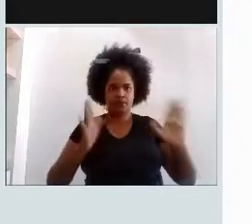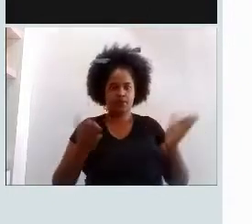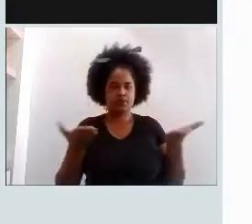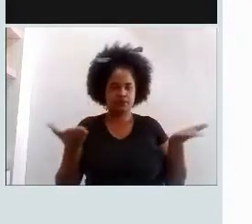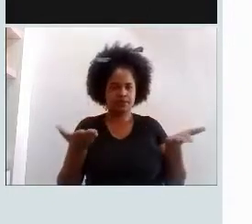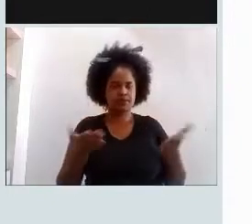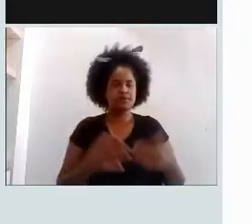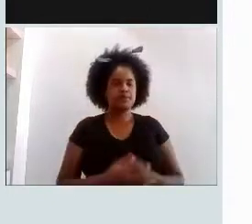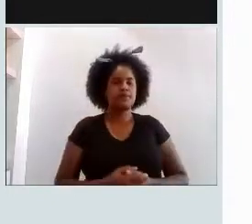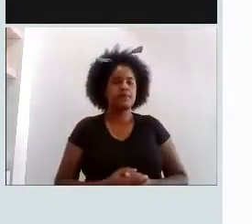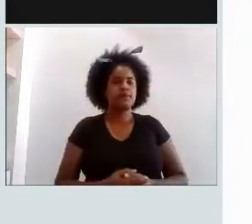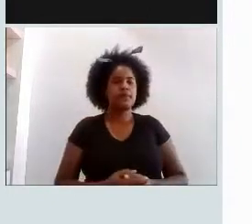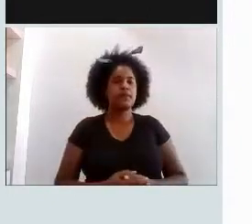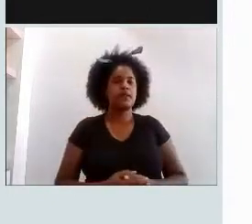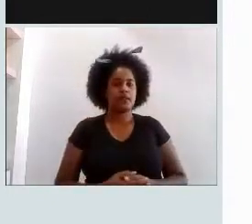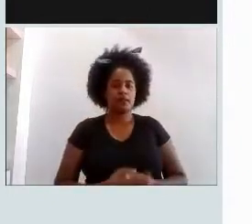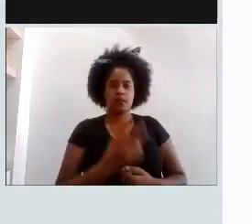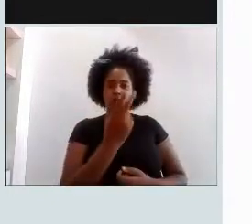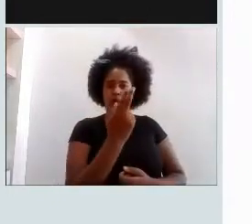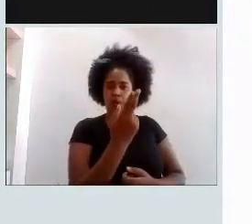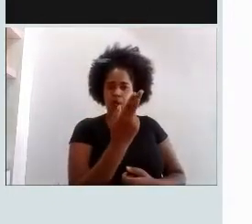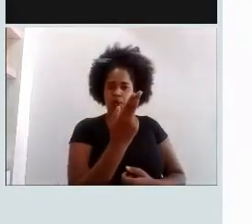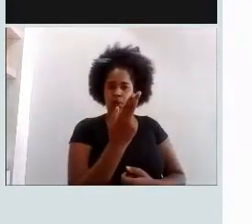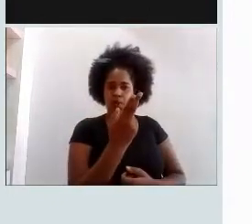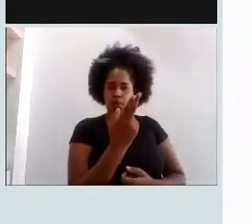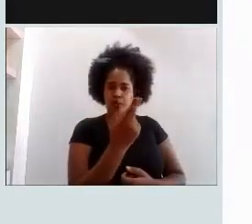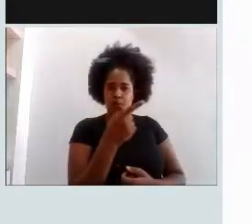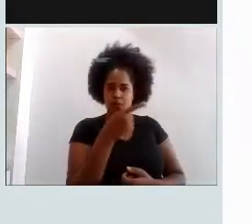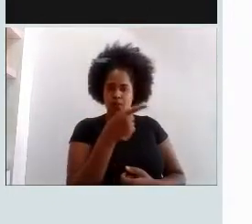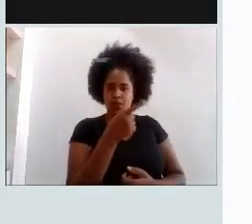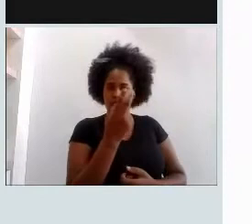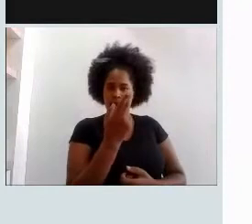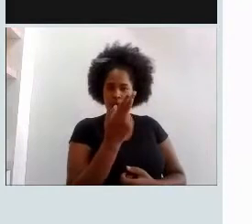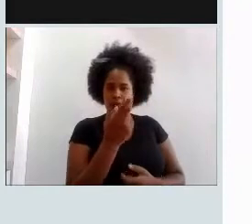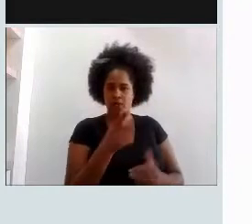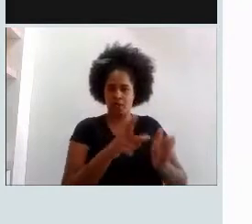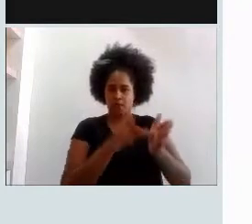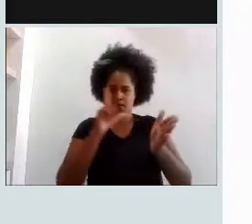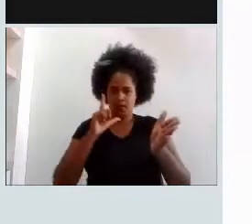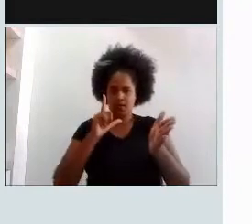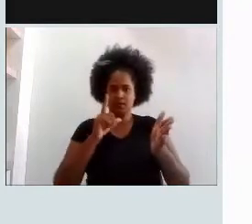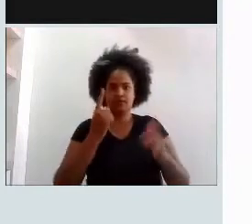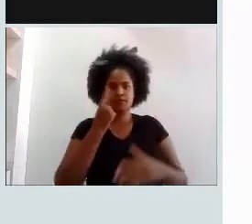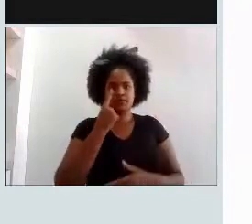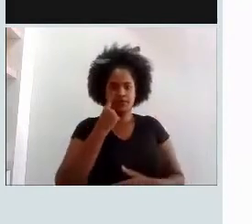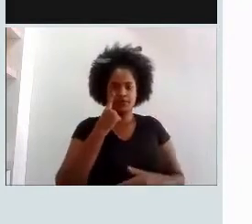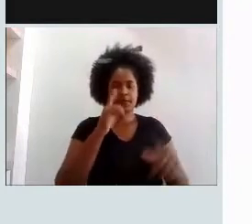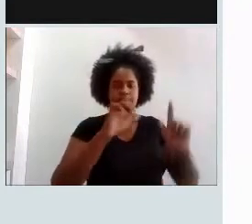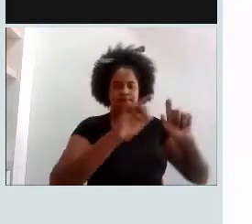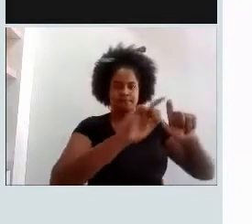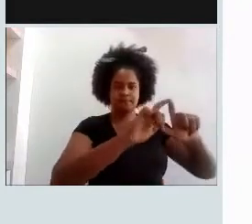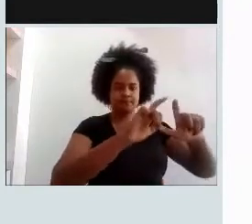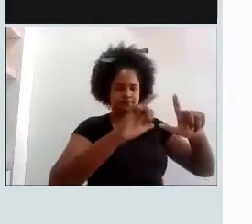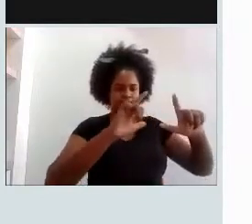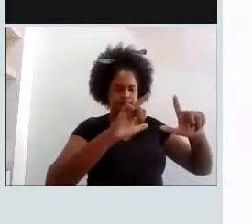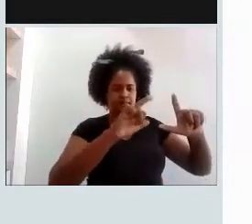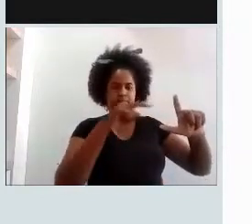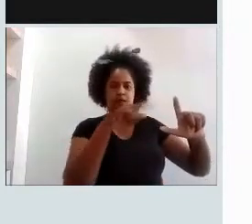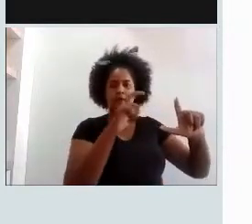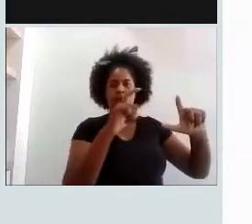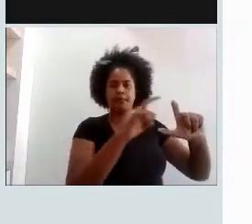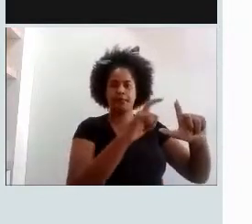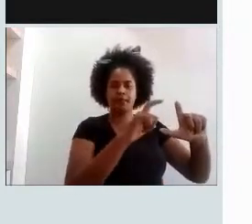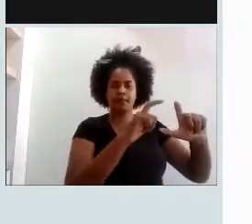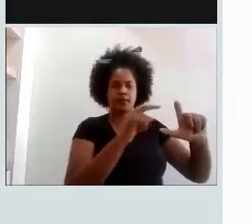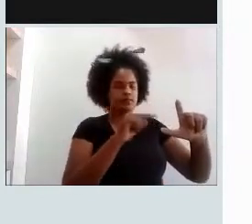Usando agora a mesma figura, que é a figura anterior, nós podemos notar que as medidas do hexágono maior,